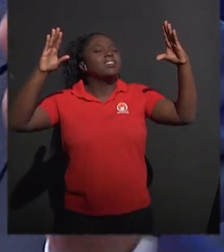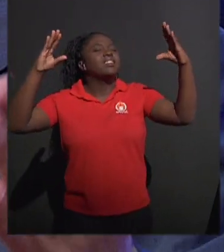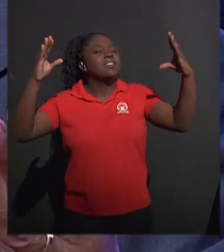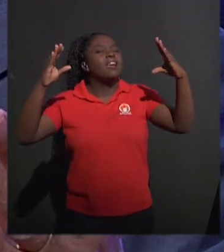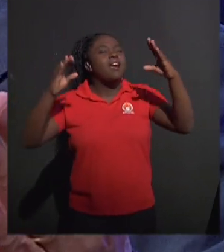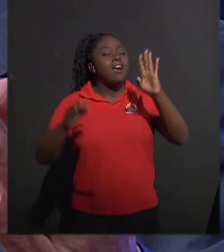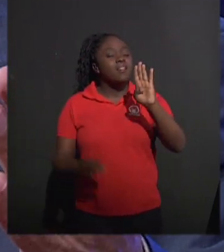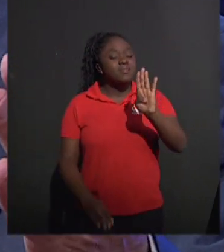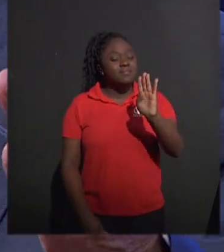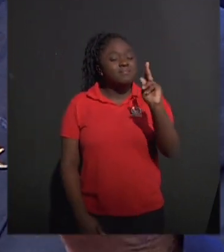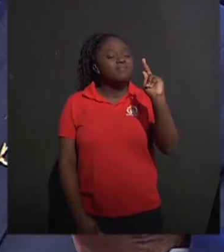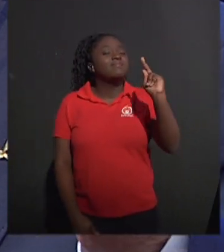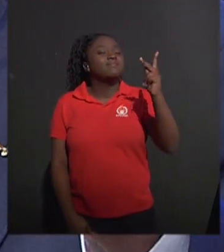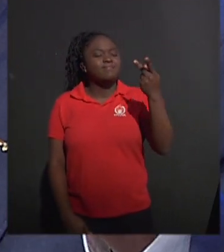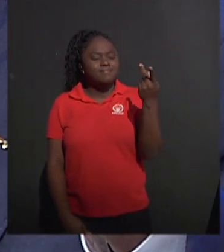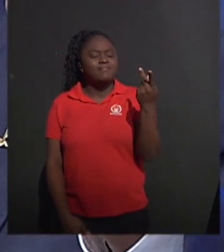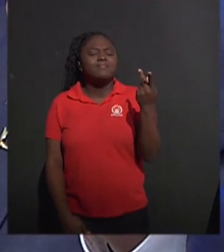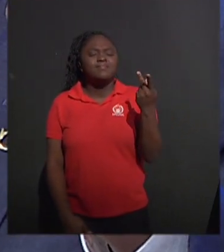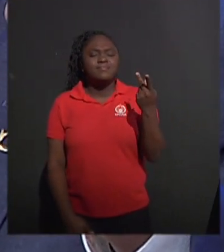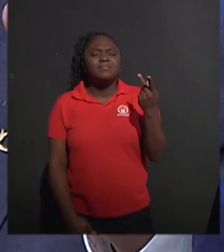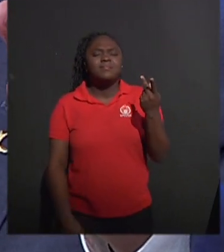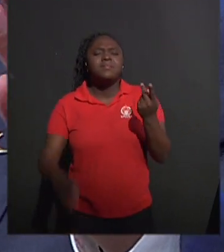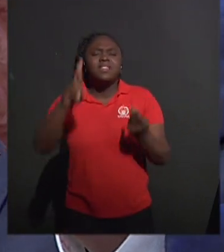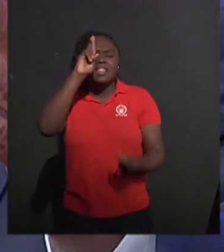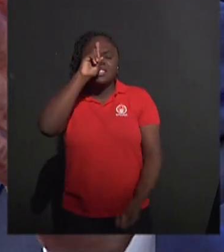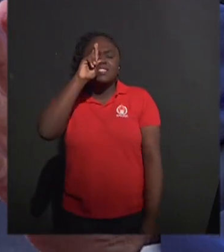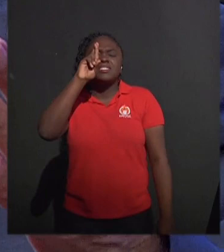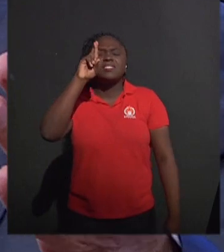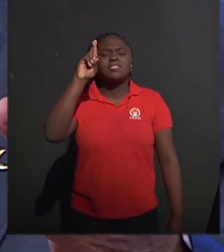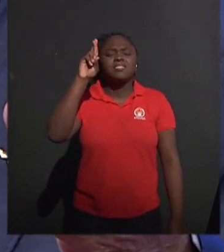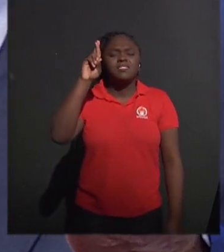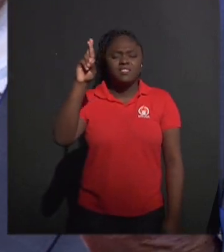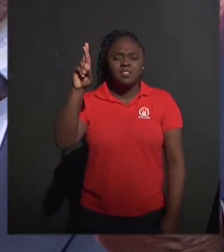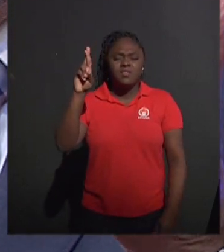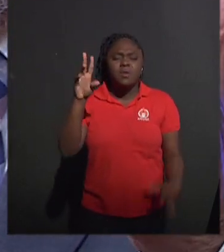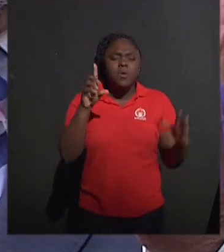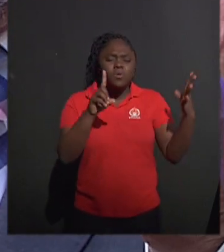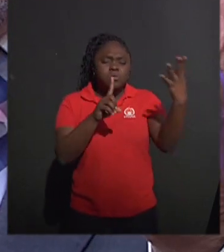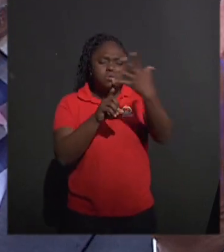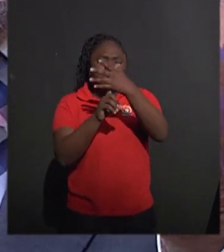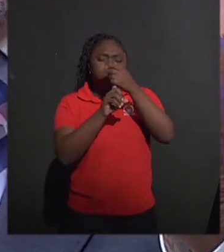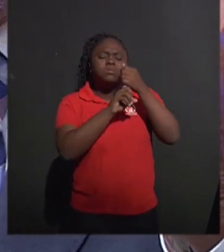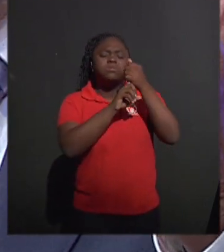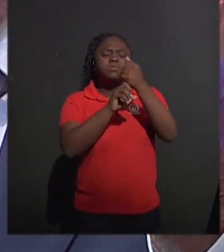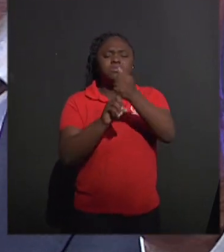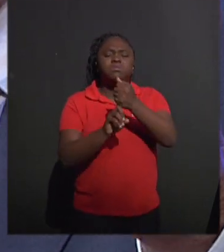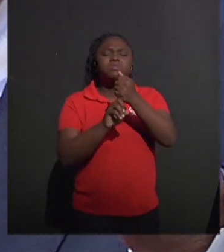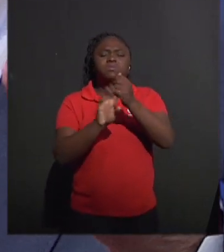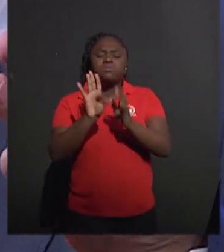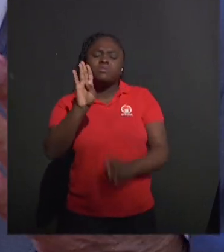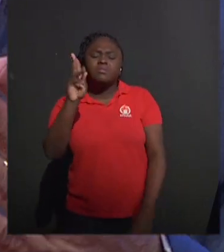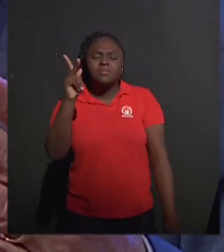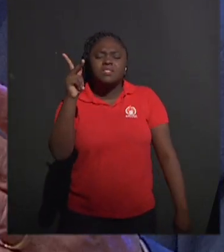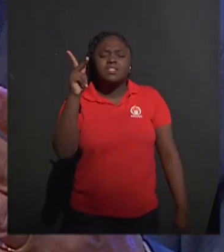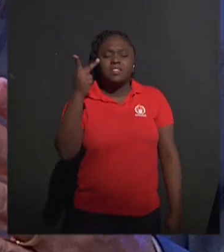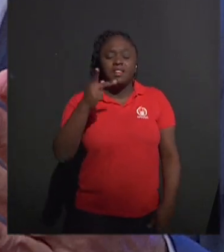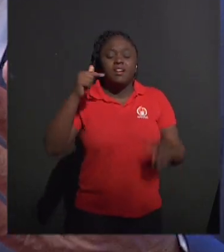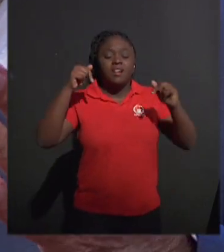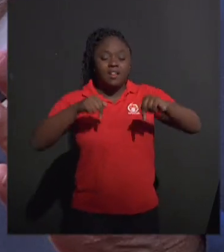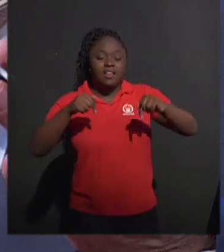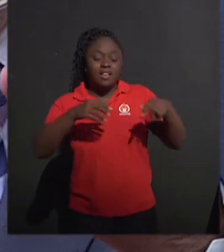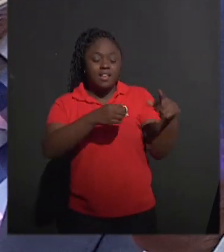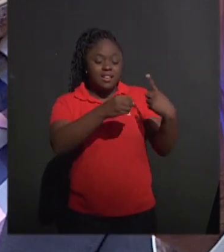Belo Horizonte, Pai. Senhor, ó Deus, cerque os muros de Belo Horizonte. Senhor, ó Pai, que essa